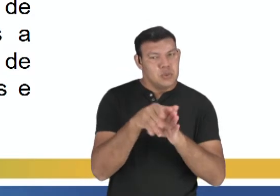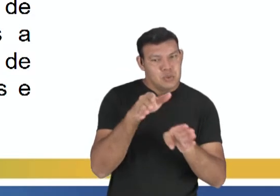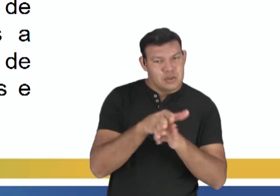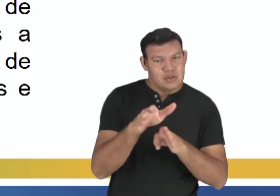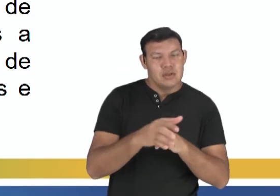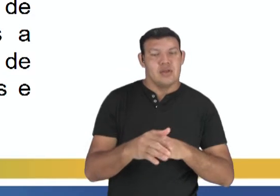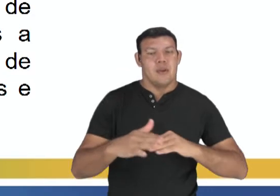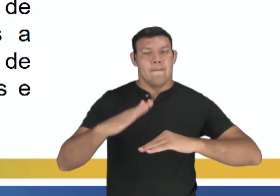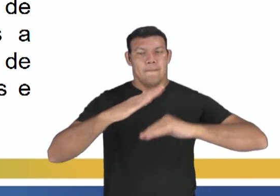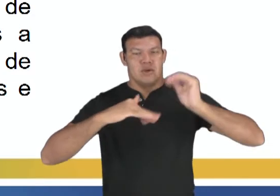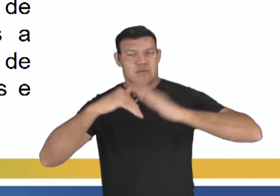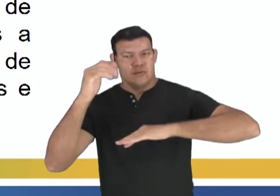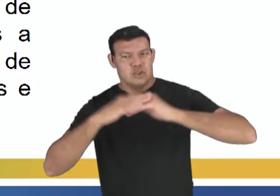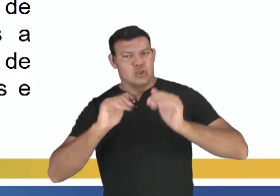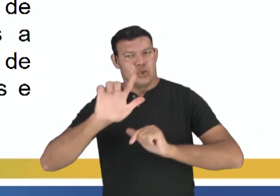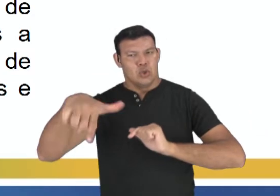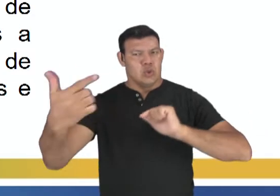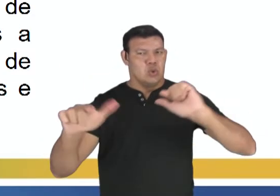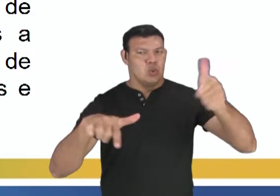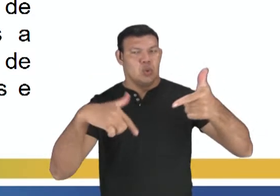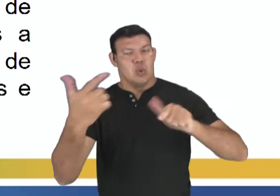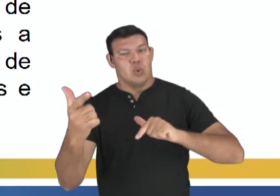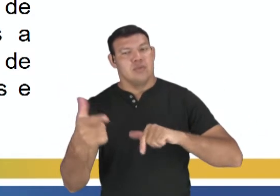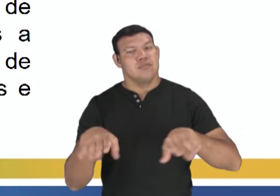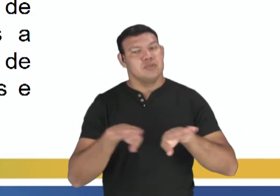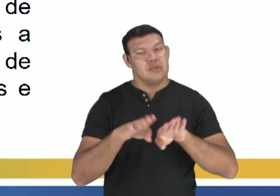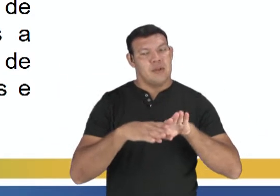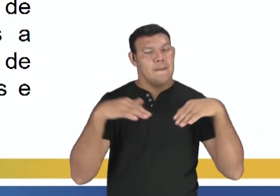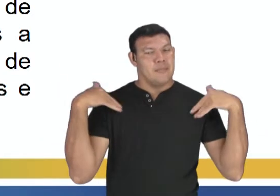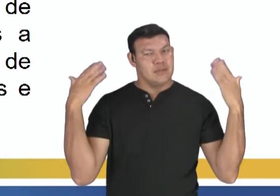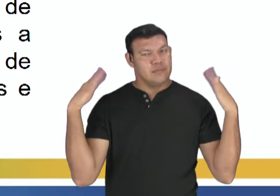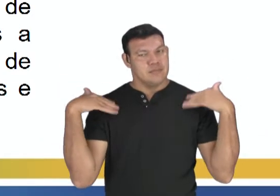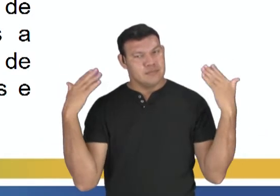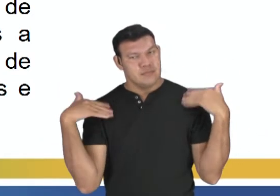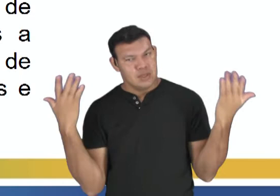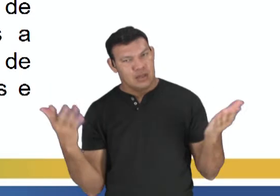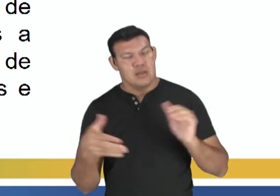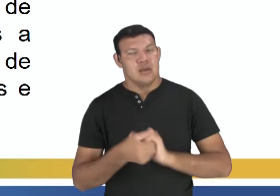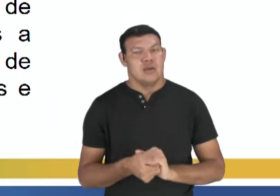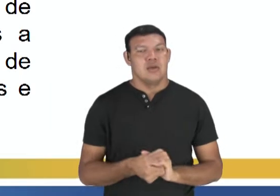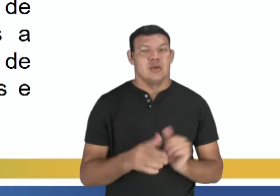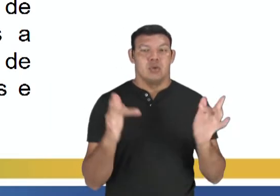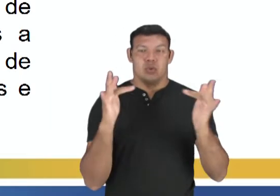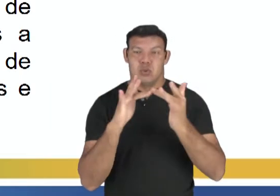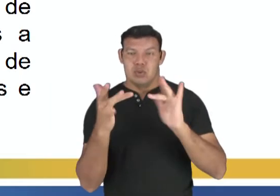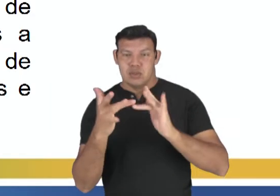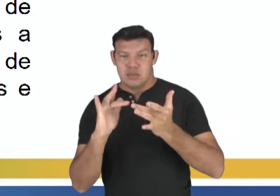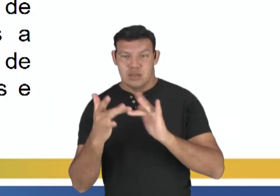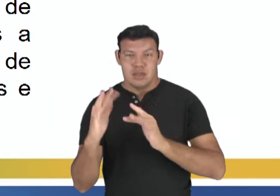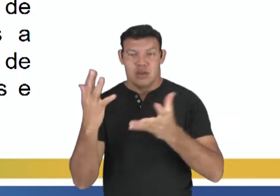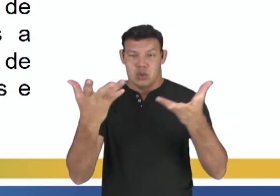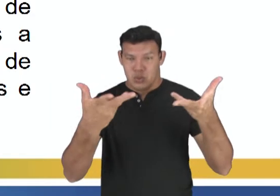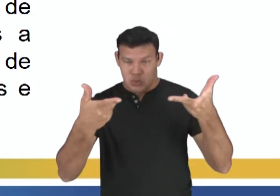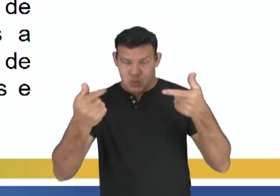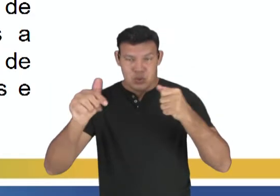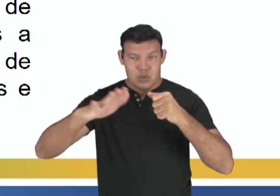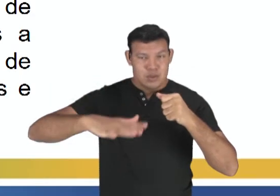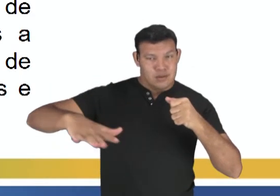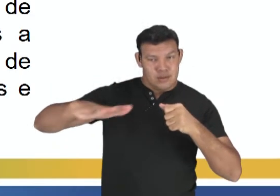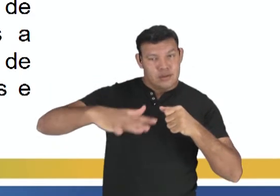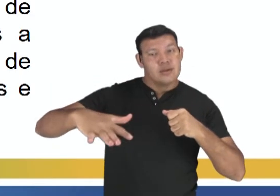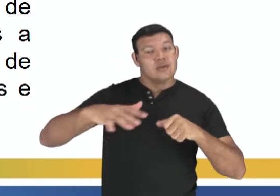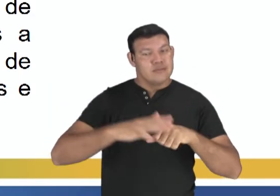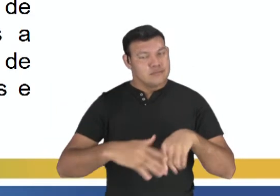determinadas carreiras e até buscarem formas de lazer em que tivessem contato com habilidades espaciais